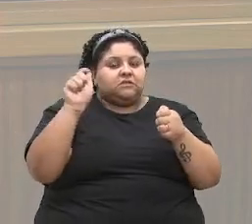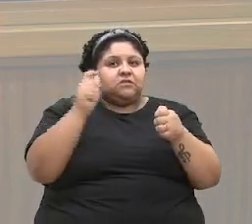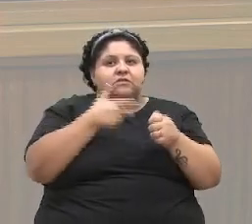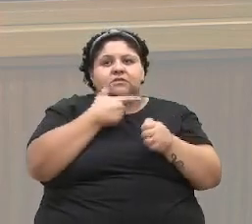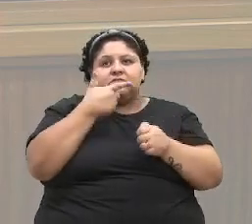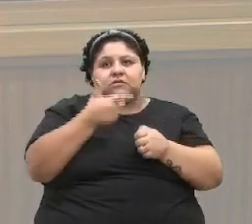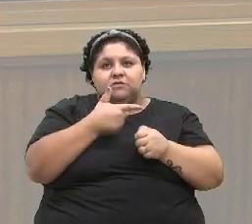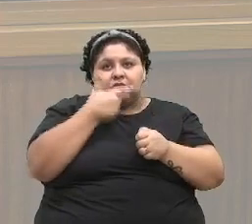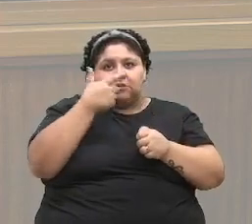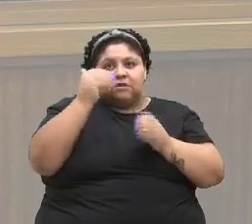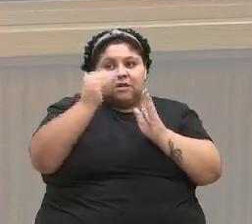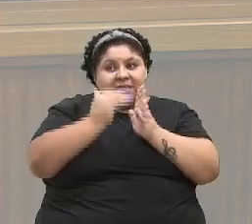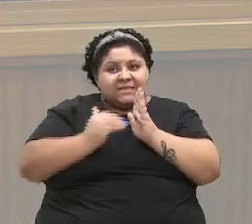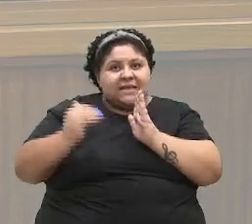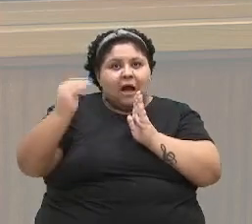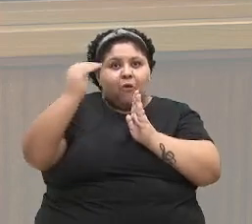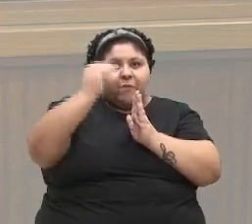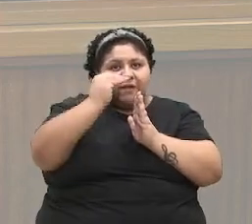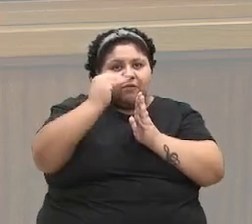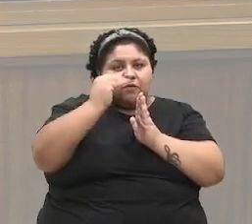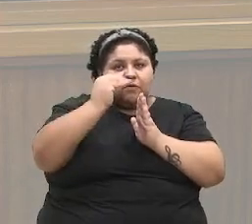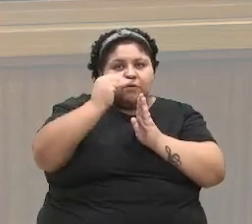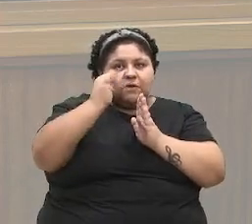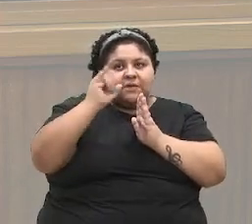sobre esse aumento do ICMS,